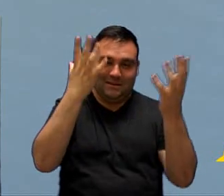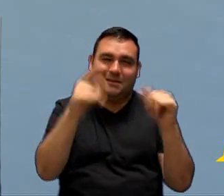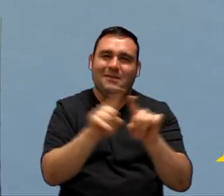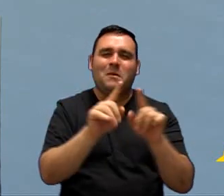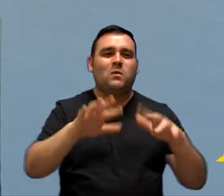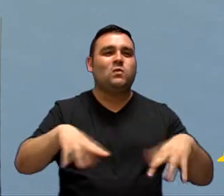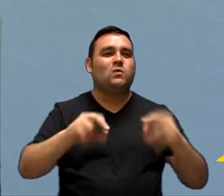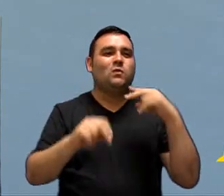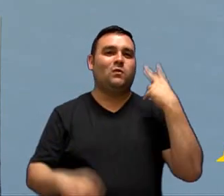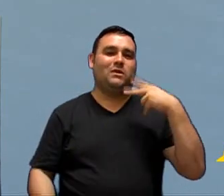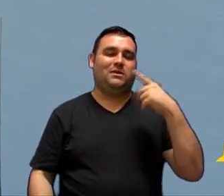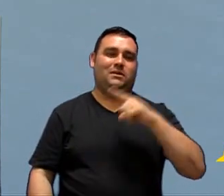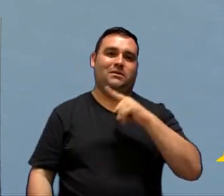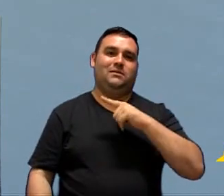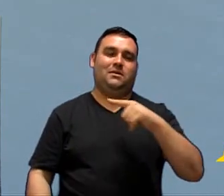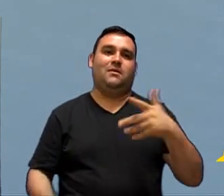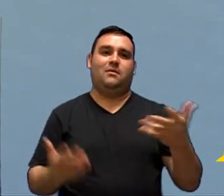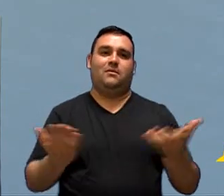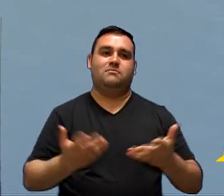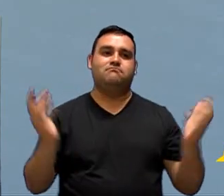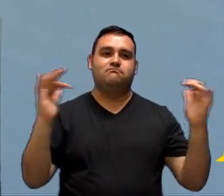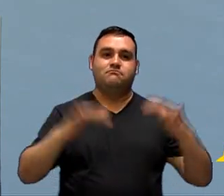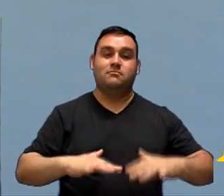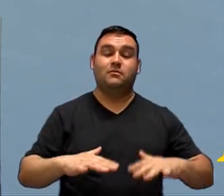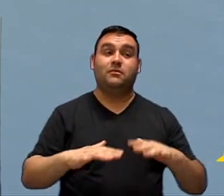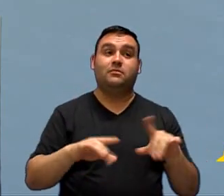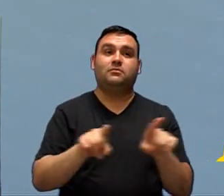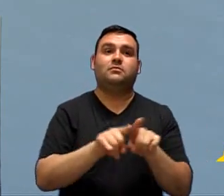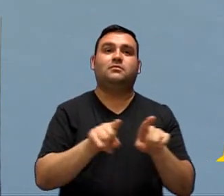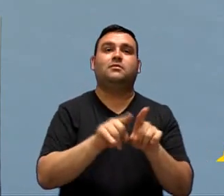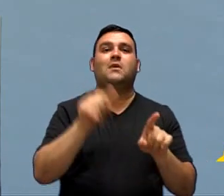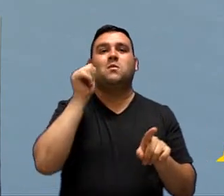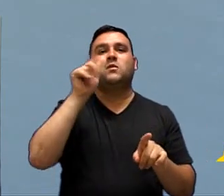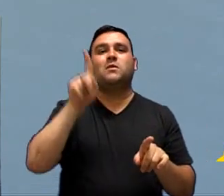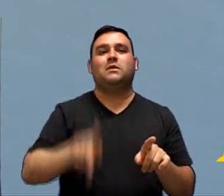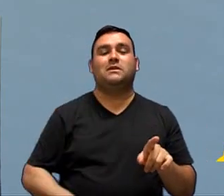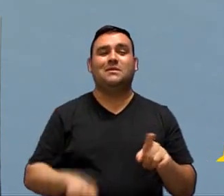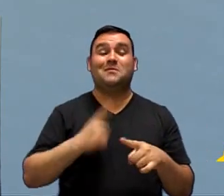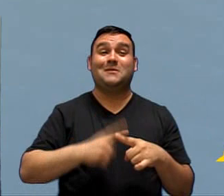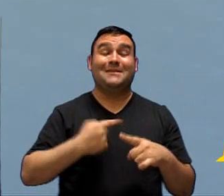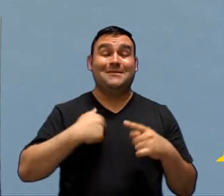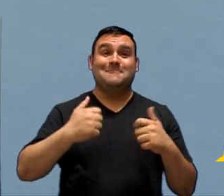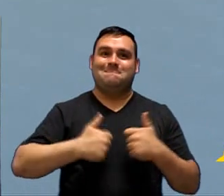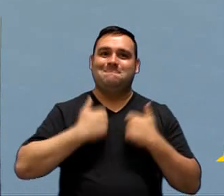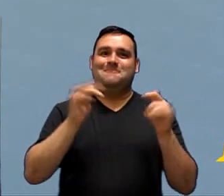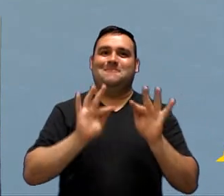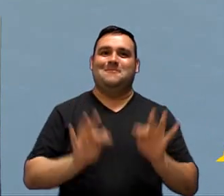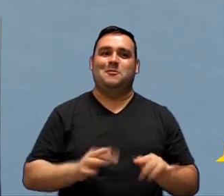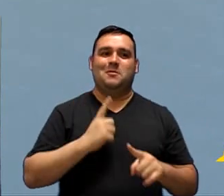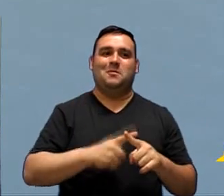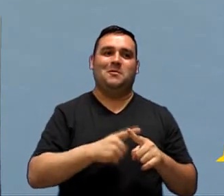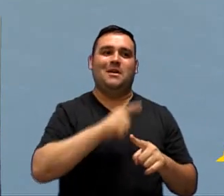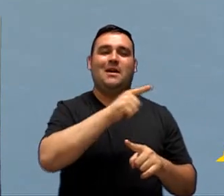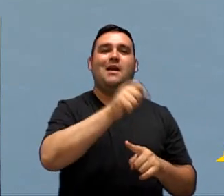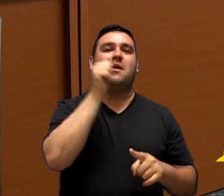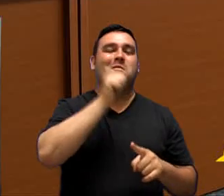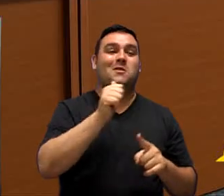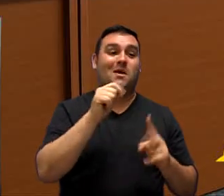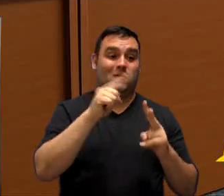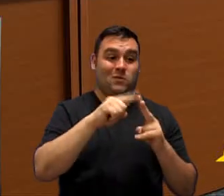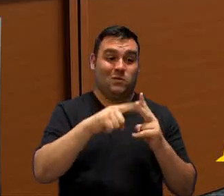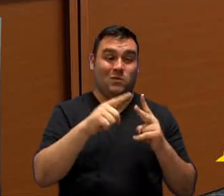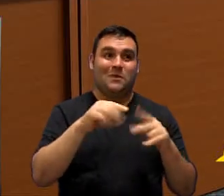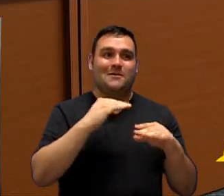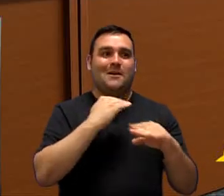Todos os vereadores que estiveram aqui presente, a nossa presidenta, né? Porque eu fiquei muito feliz quando eu soube que tinham duas